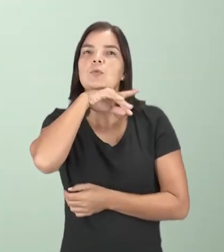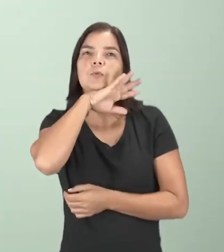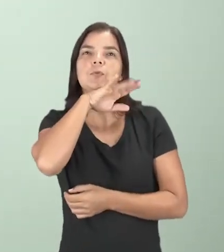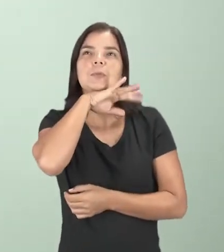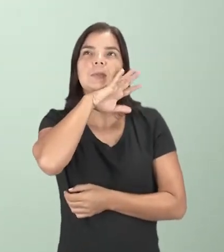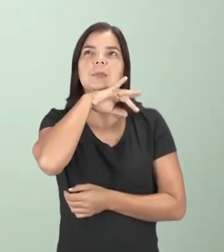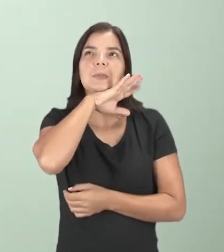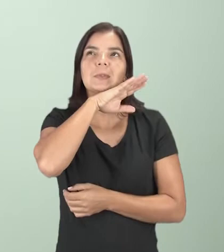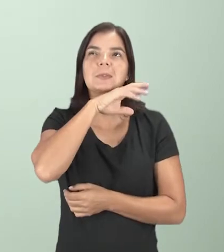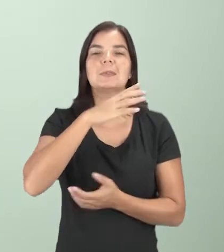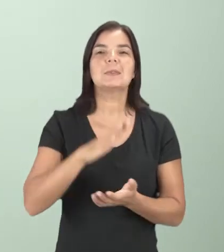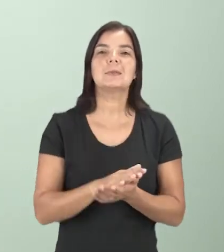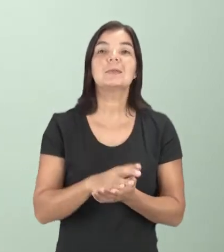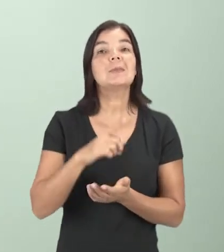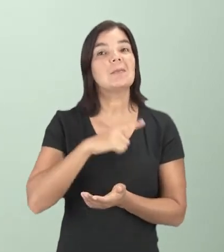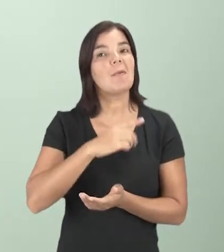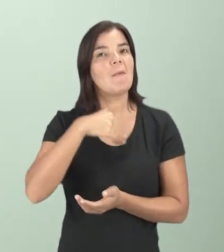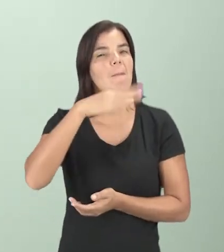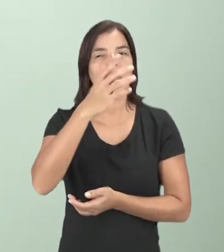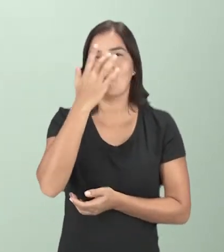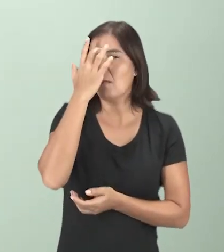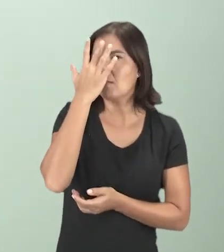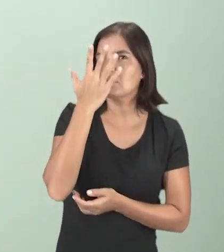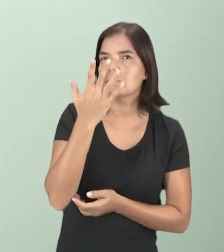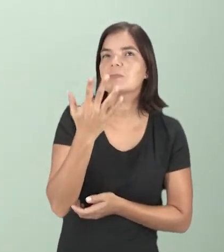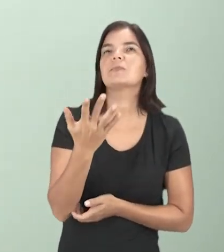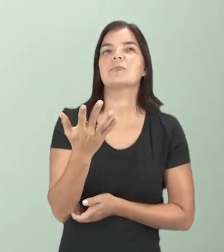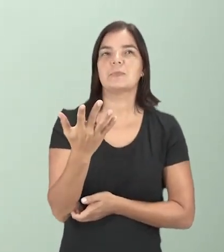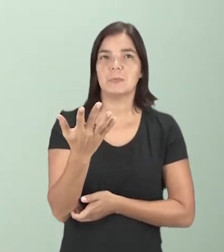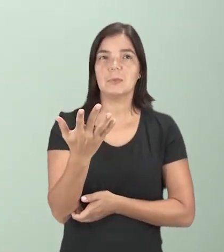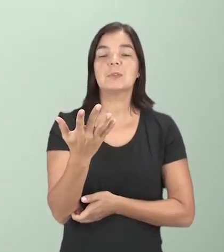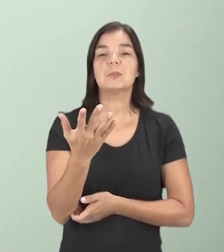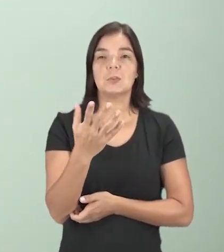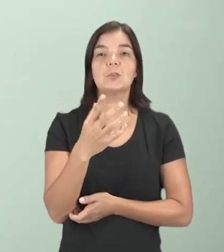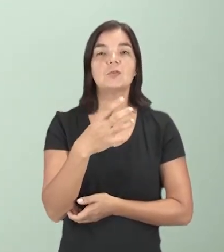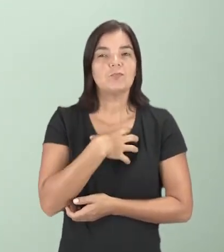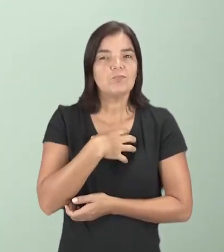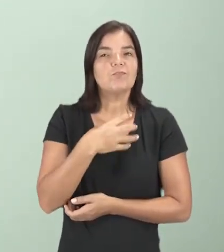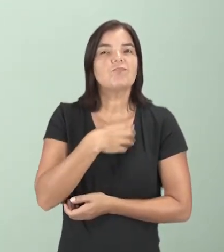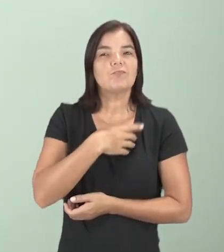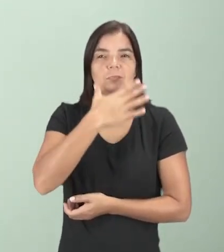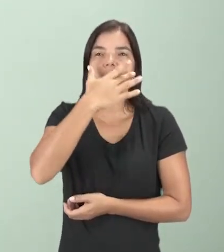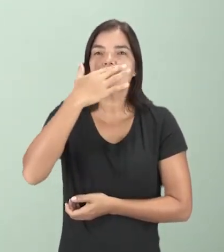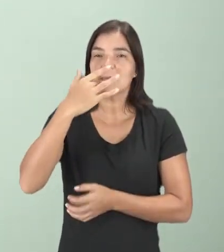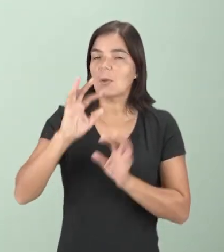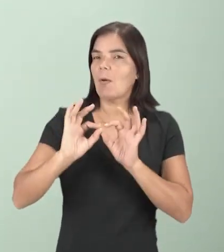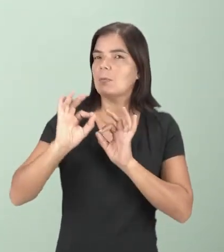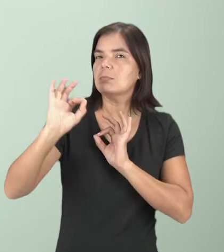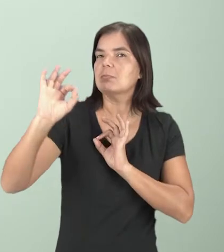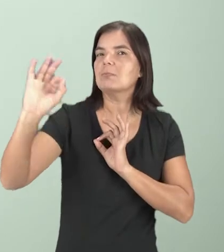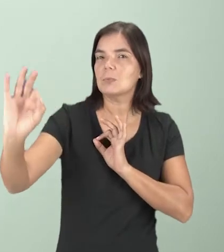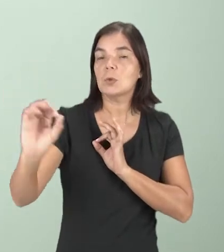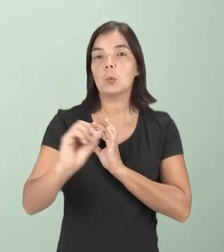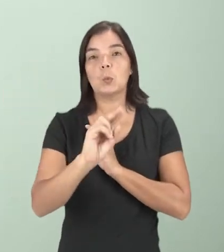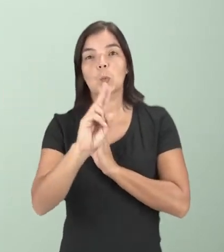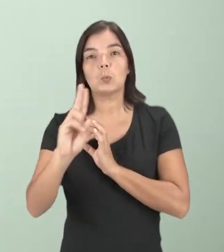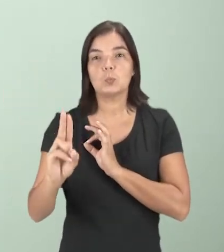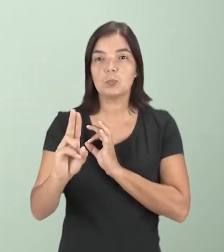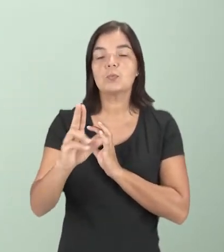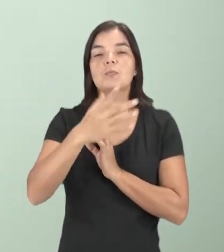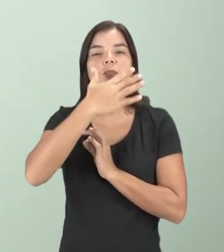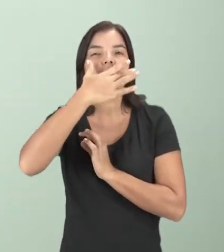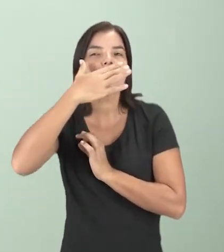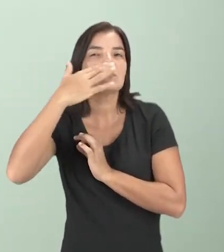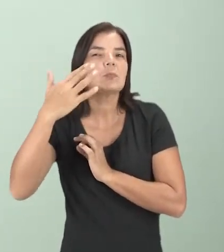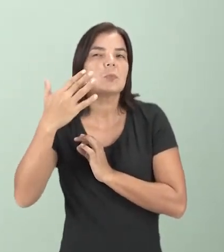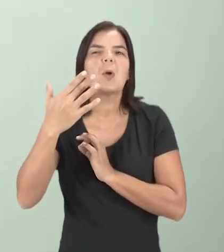que eles têm mais facilidade de sentir o cheiro a distâncias ou os